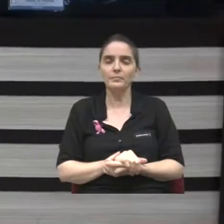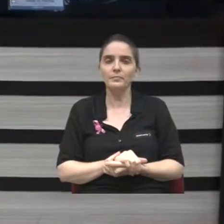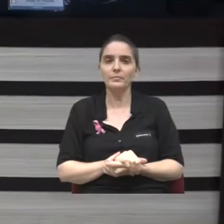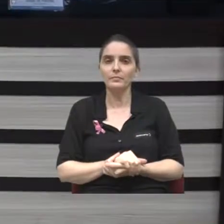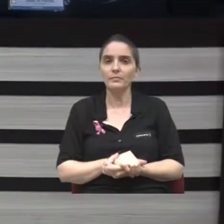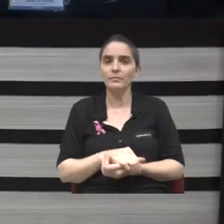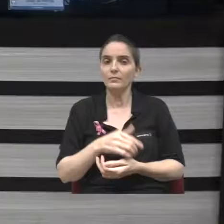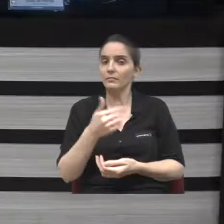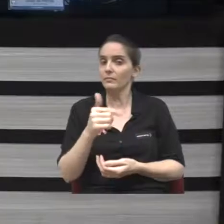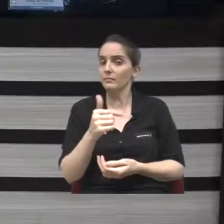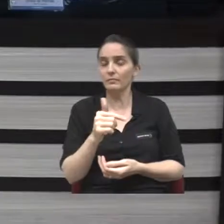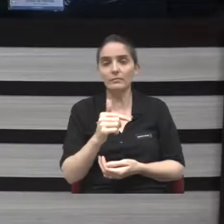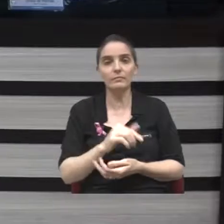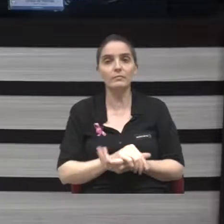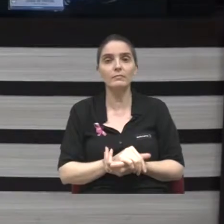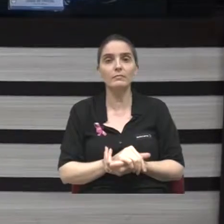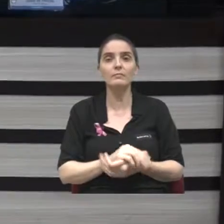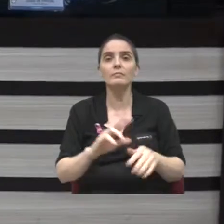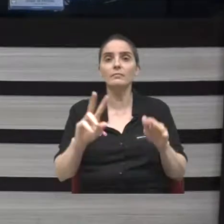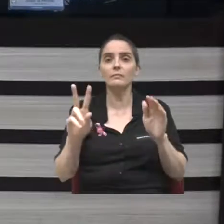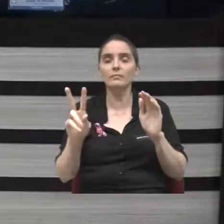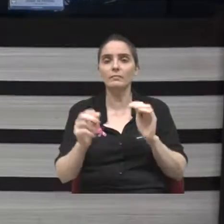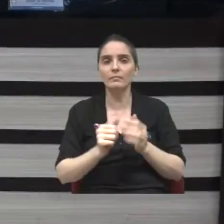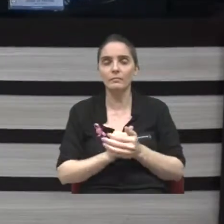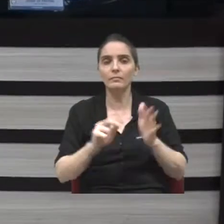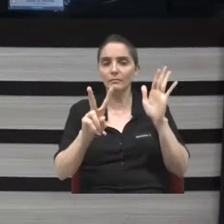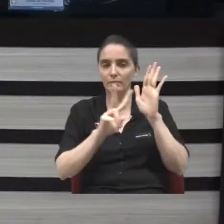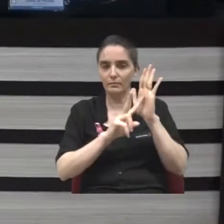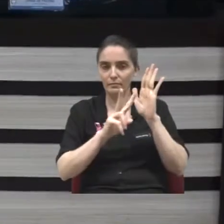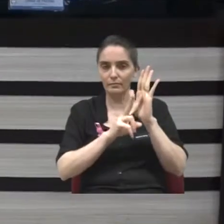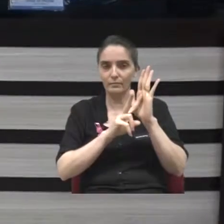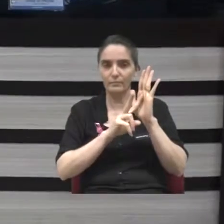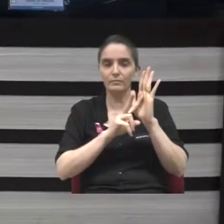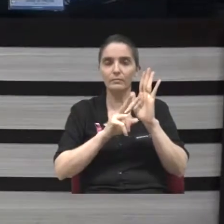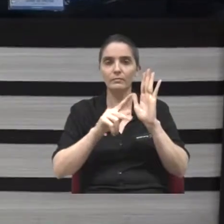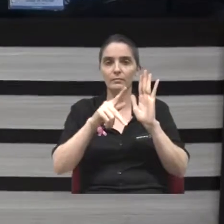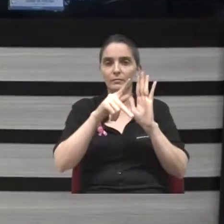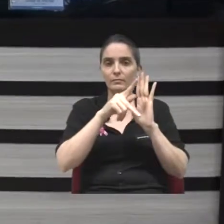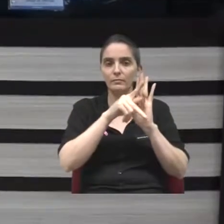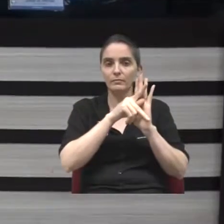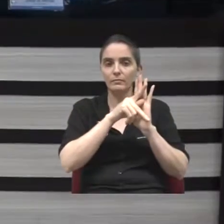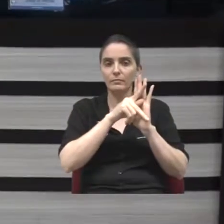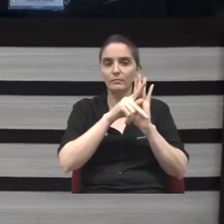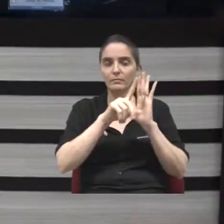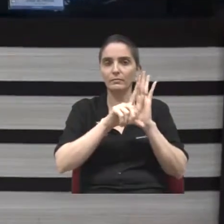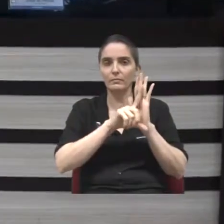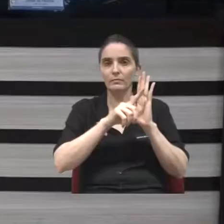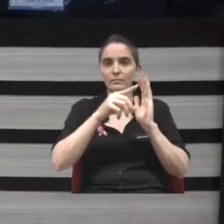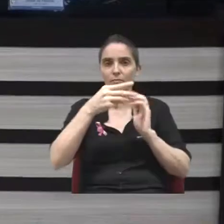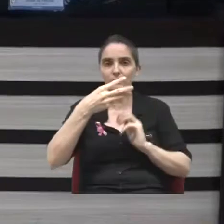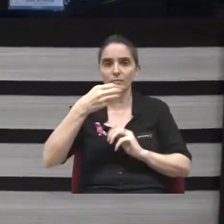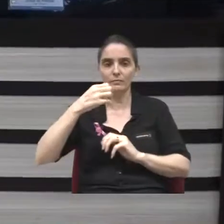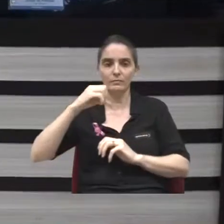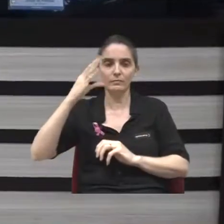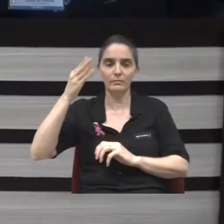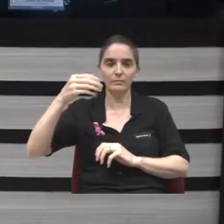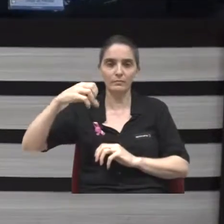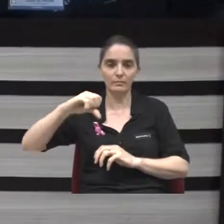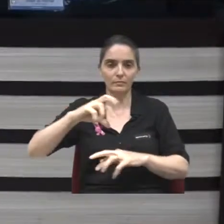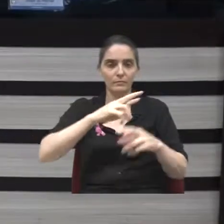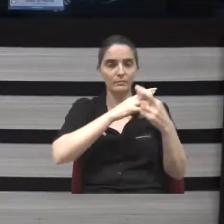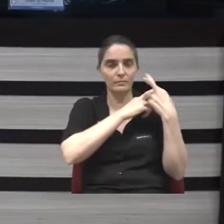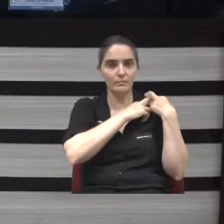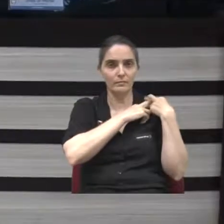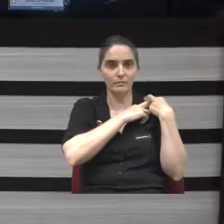Não havendo, partiremos para o item 2 da pauta. Projeto de lei número 39/19, de autoria do